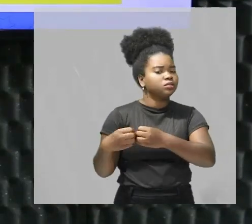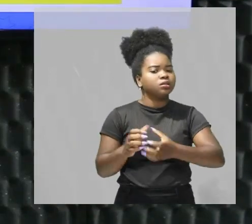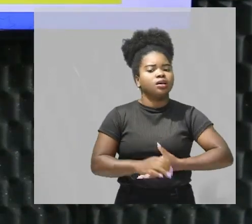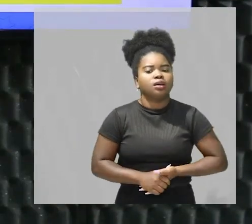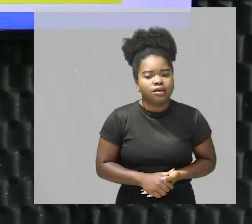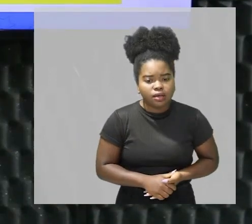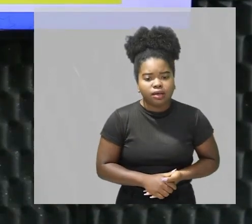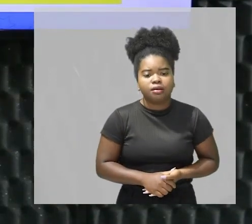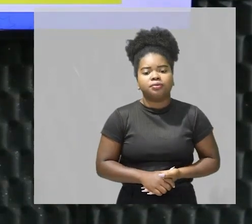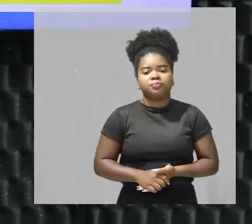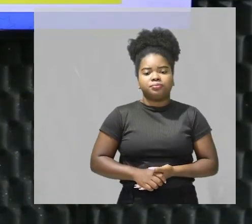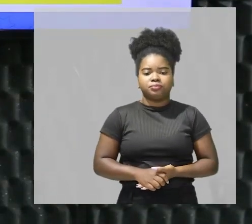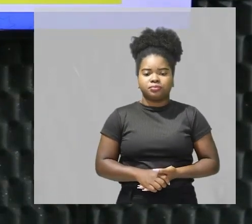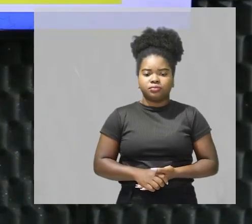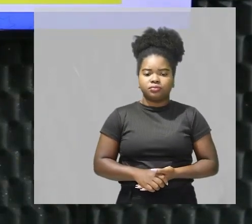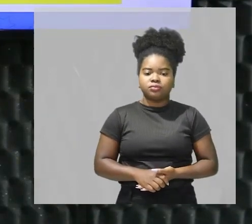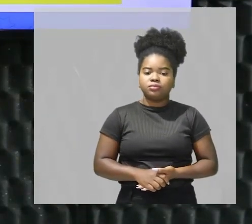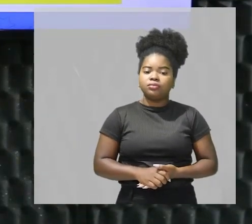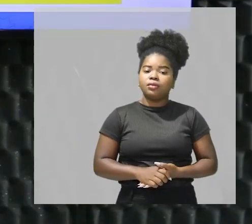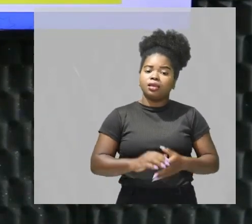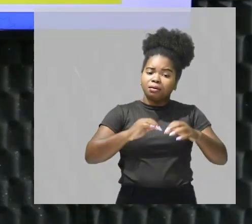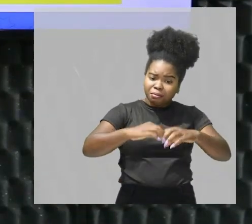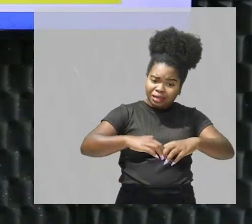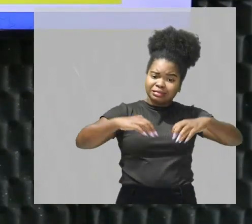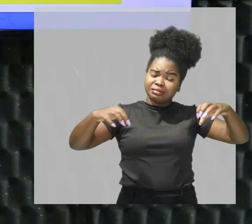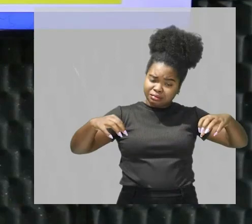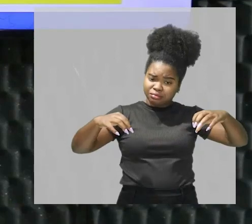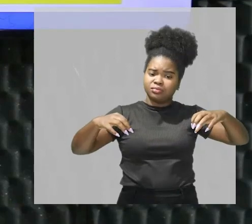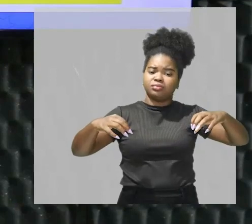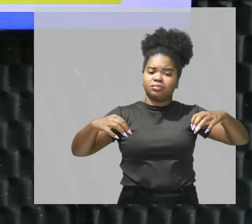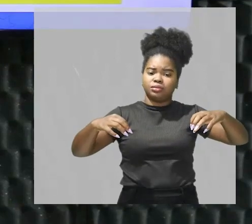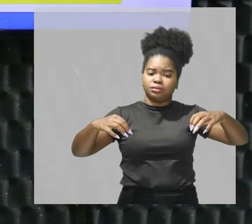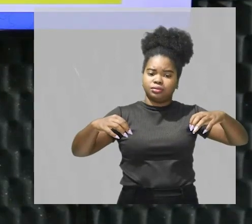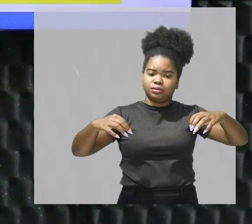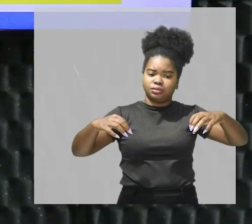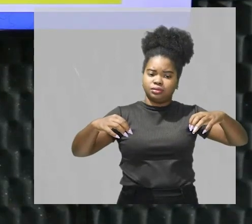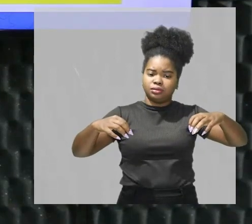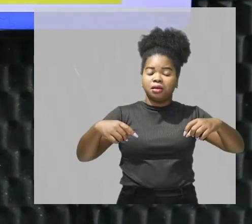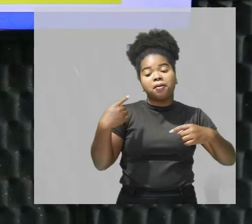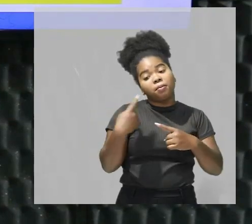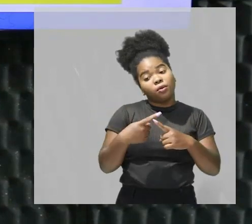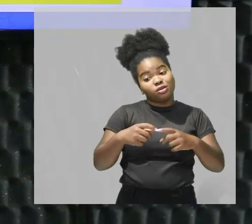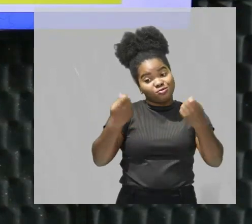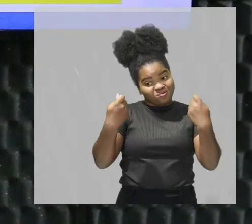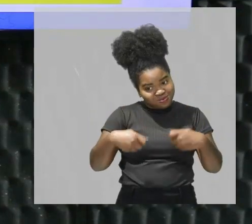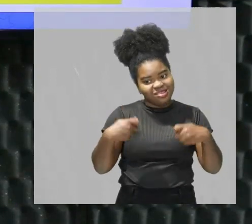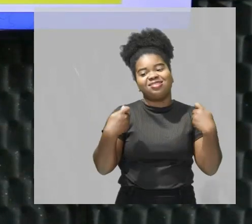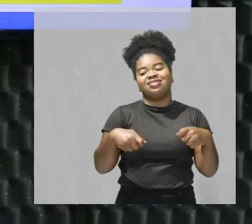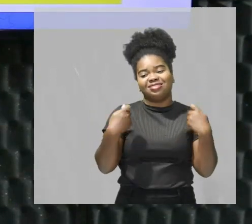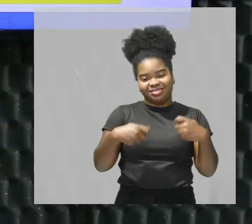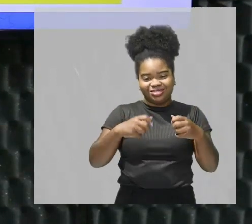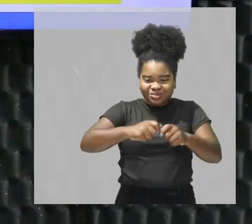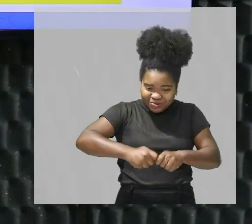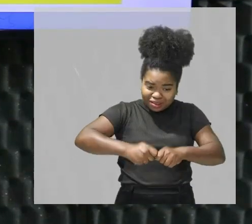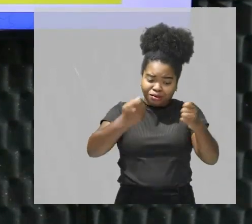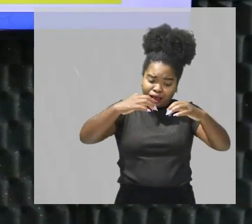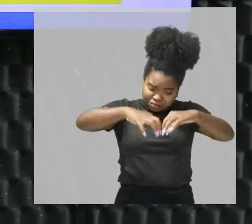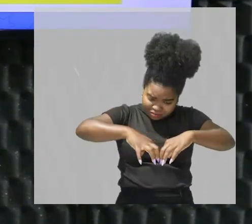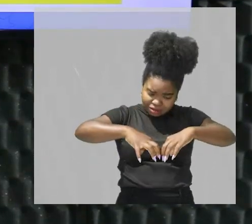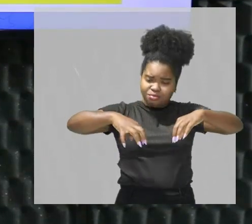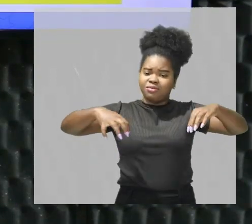será a atração. E para separar esses componentes, que eu preciso quebrar